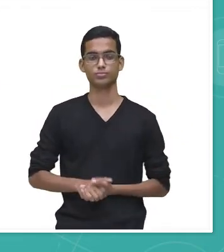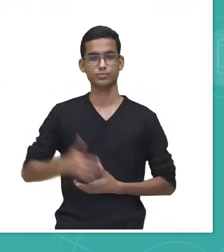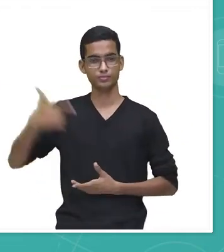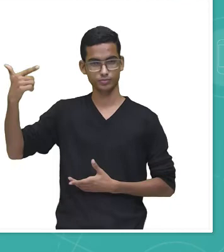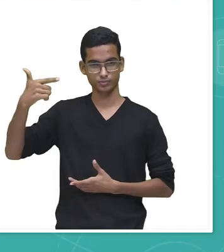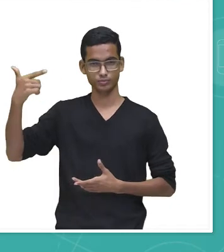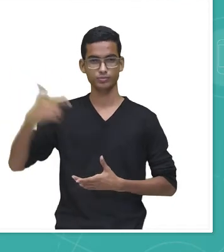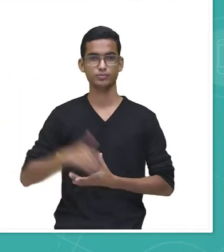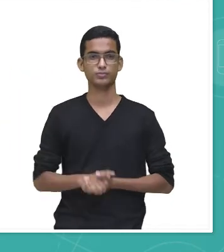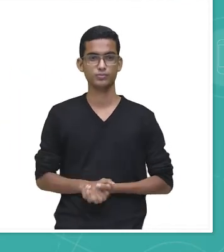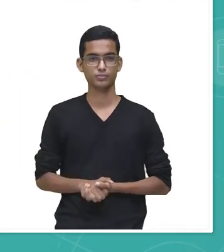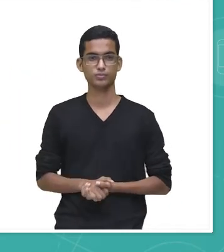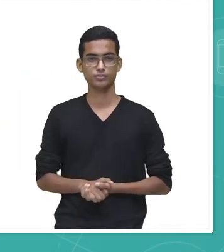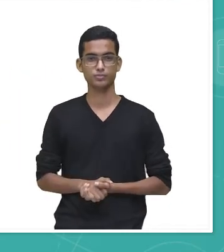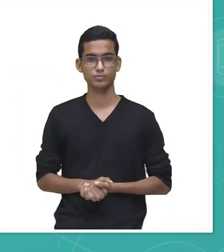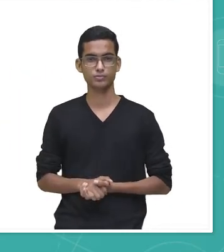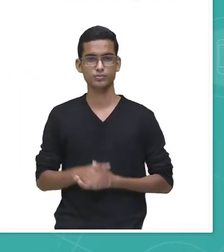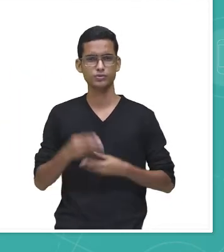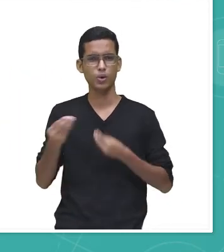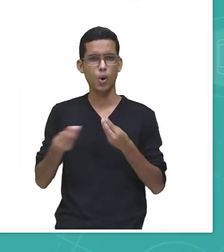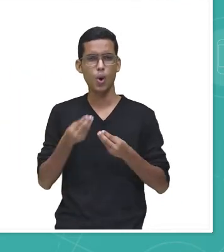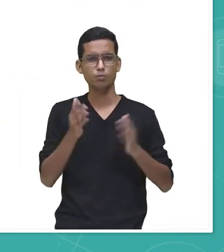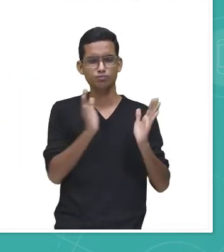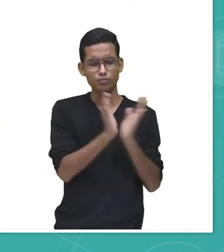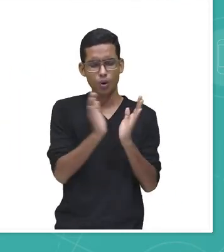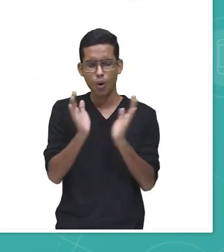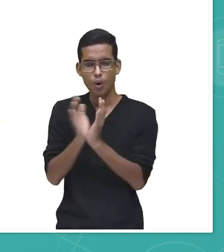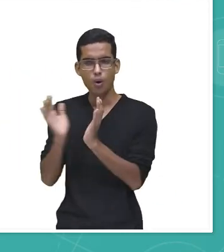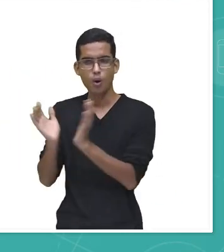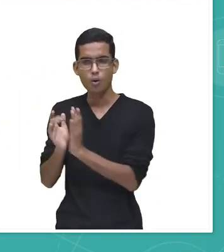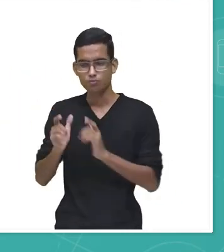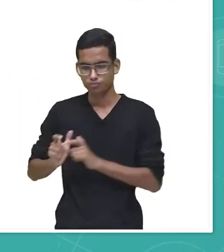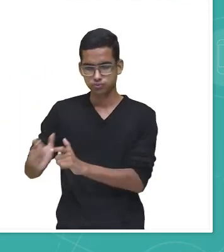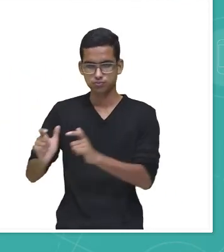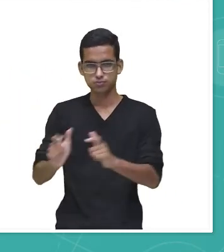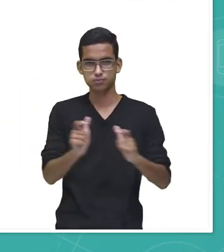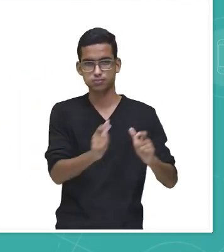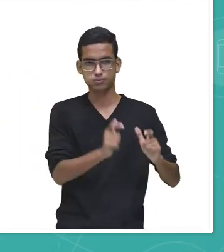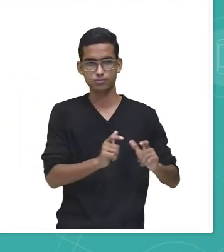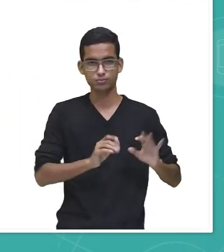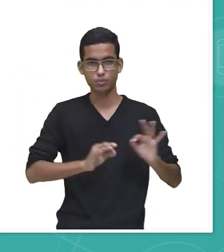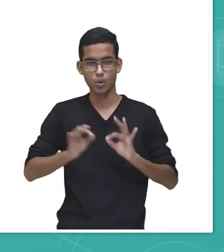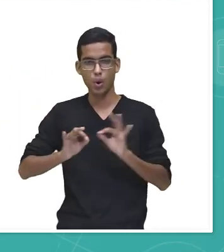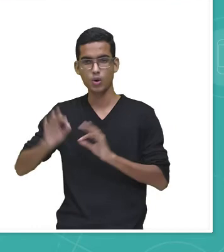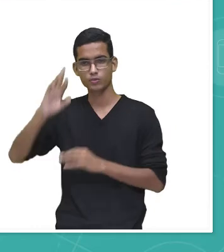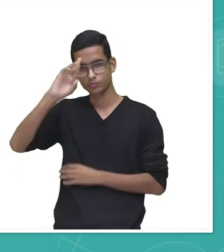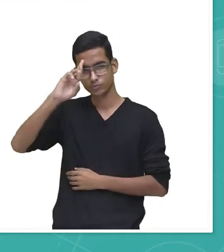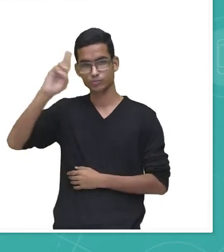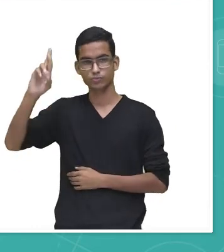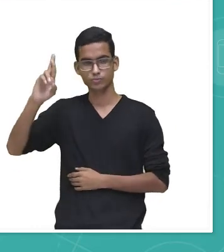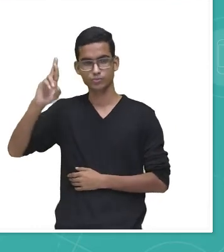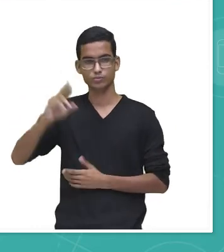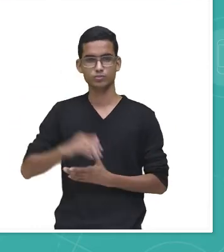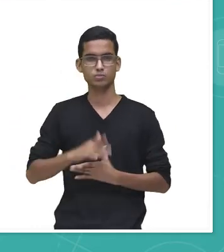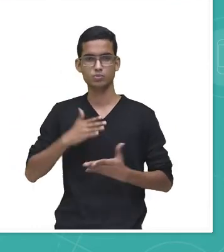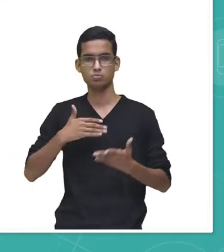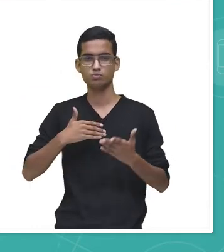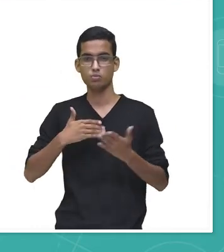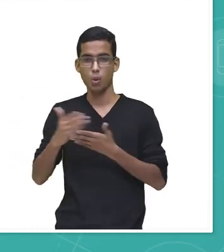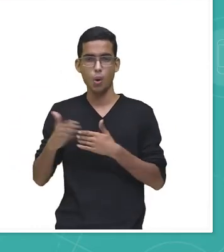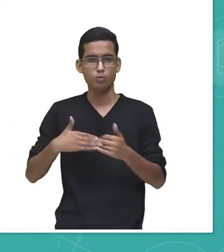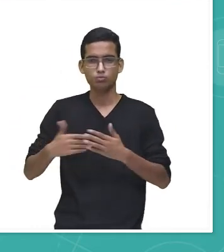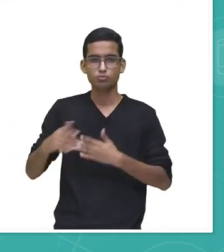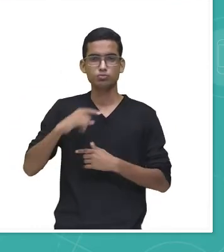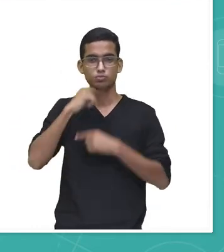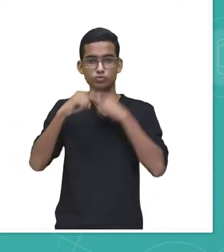Aí, ó. A ponte, como estavam divididas as terras que formavam o senhorio. Queridos, qualquer dúvida, vocês podem procurar aí no chat os